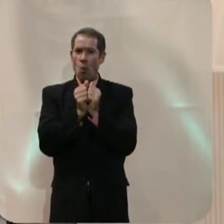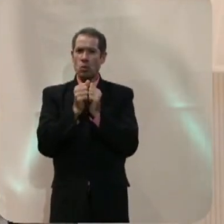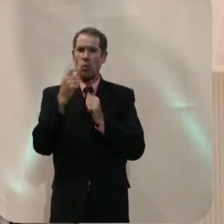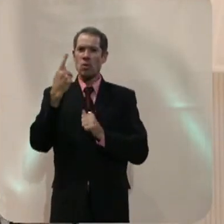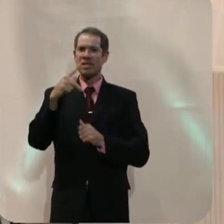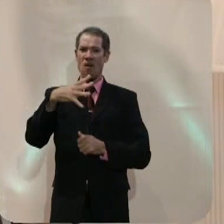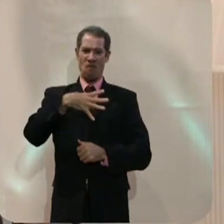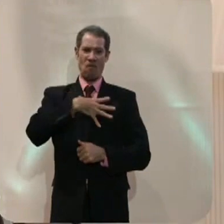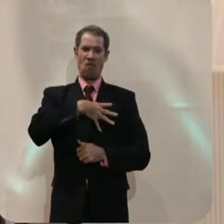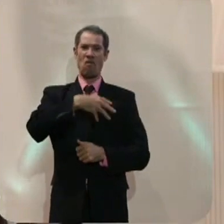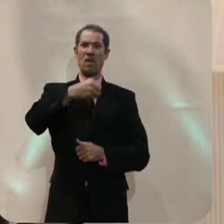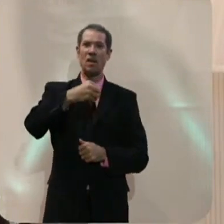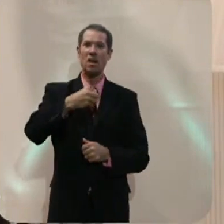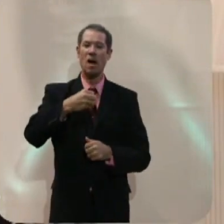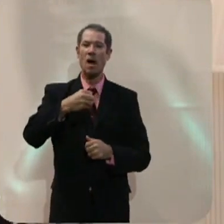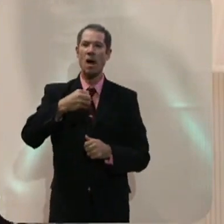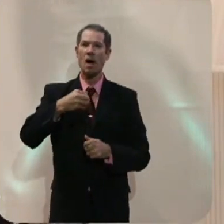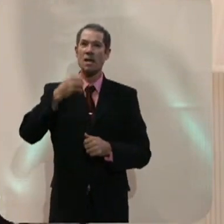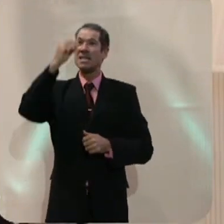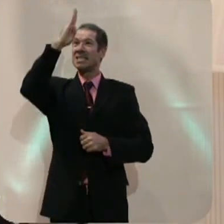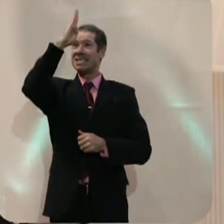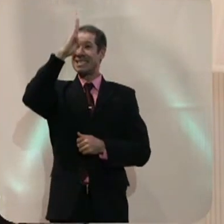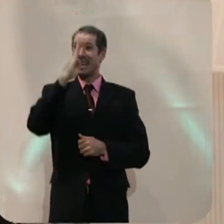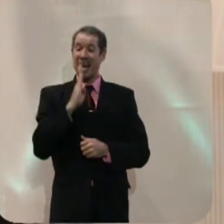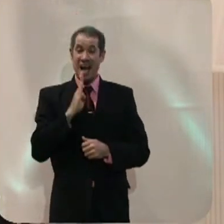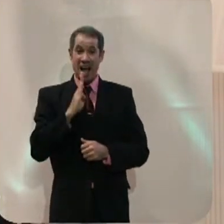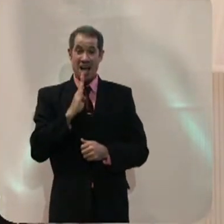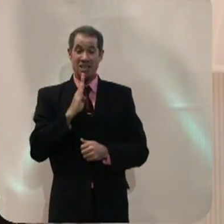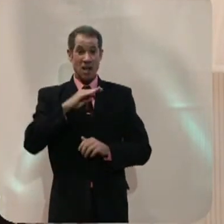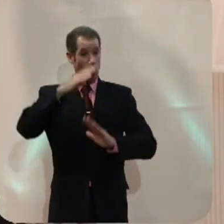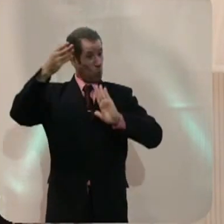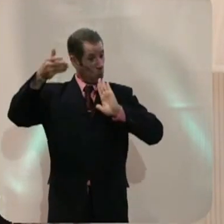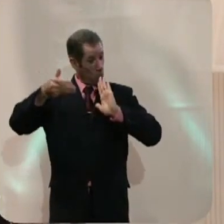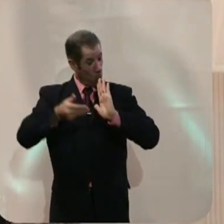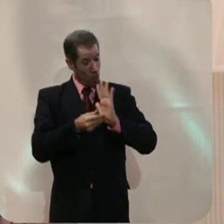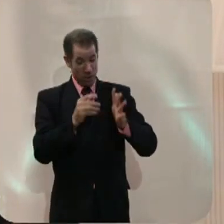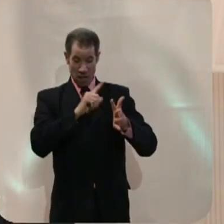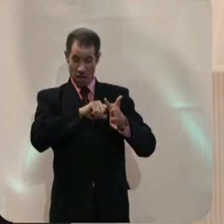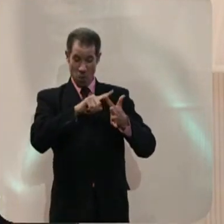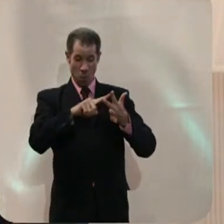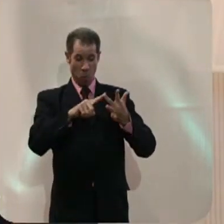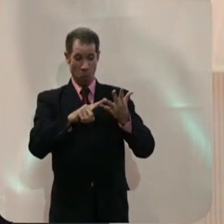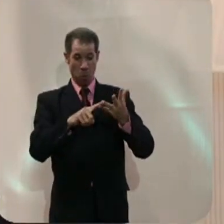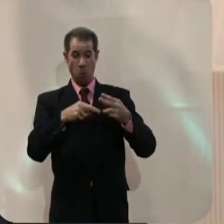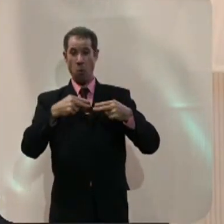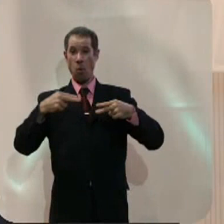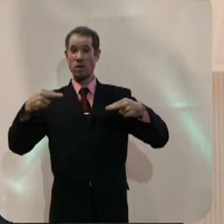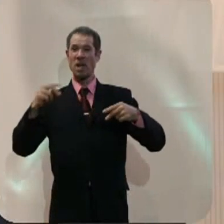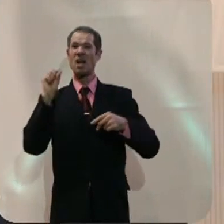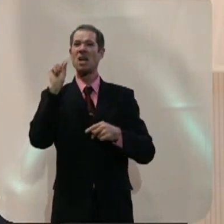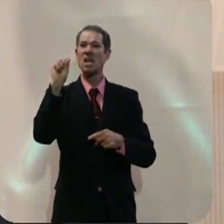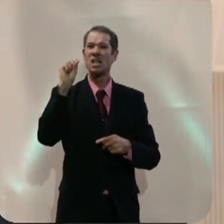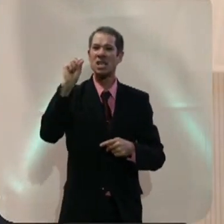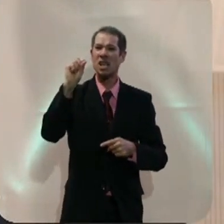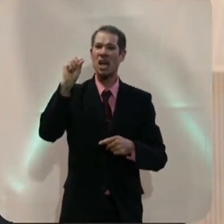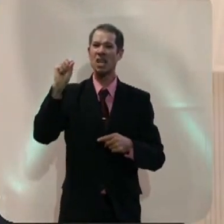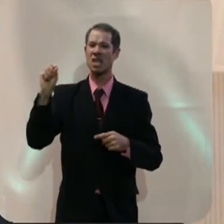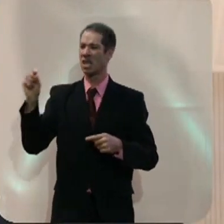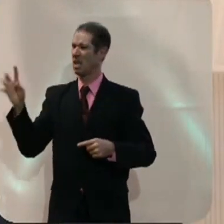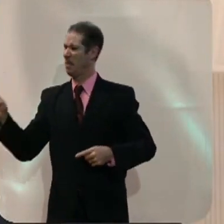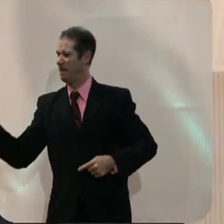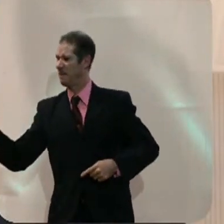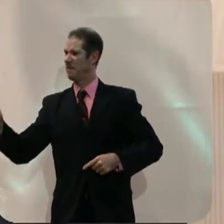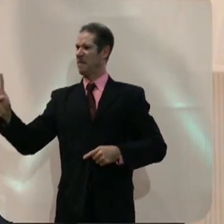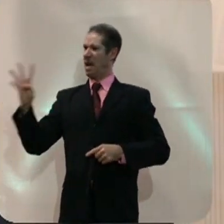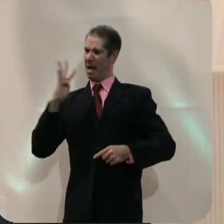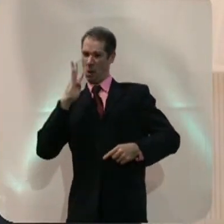seu filho, e de graça todas as coisas? Quem fará alguma acusação